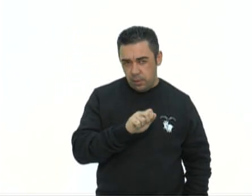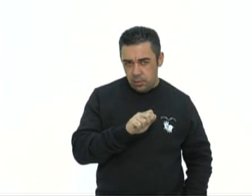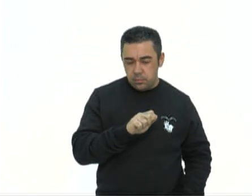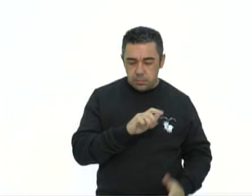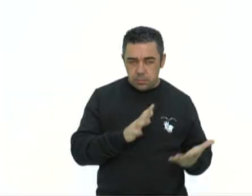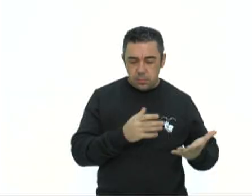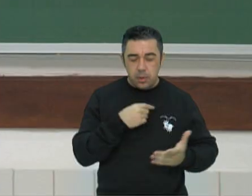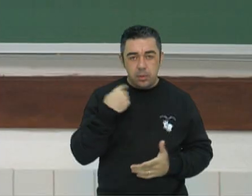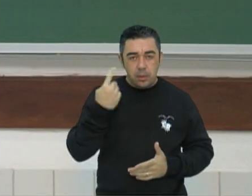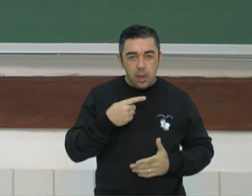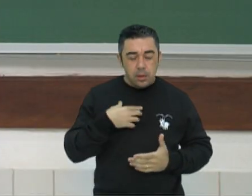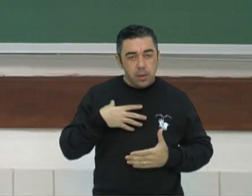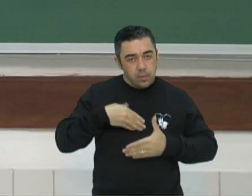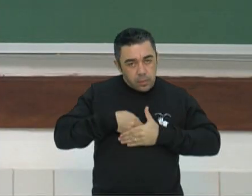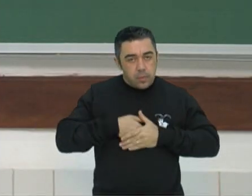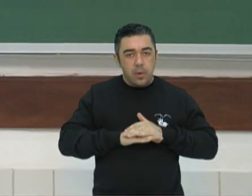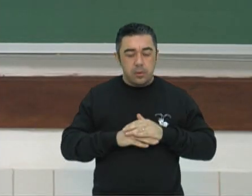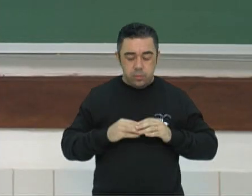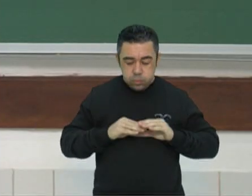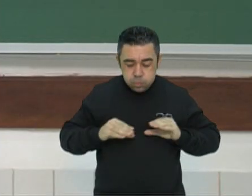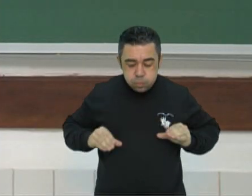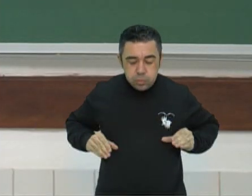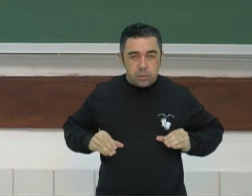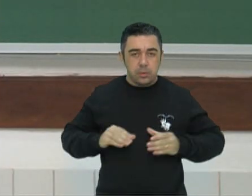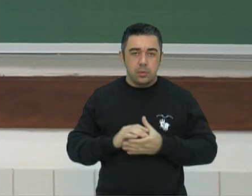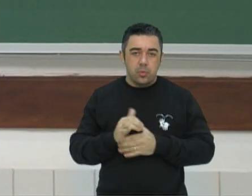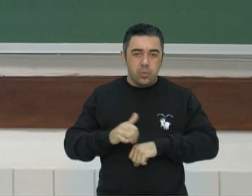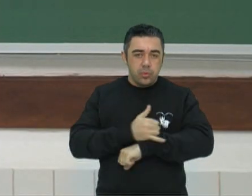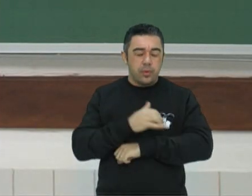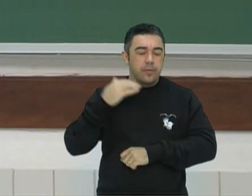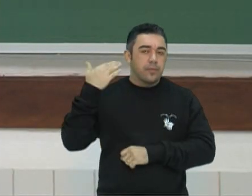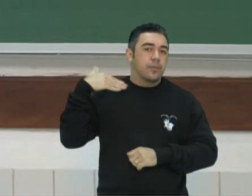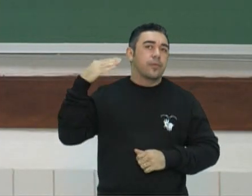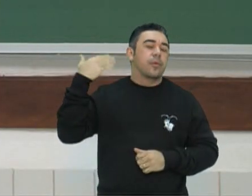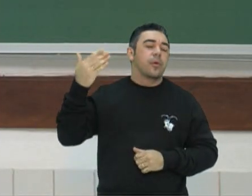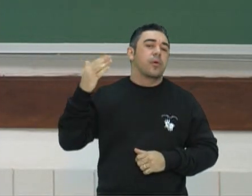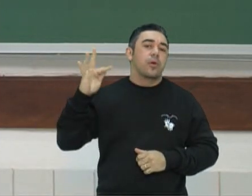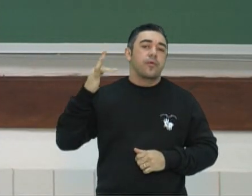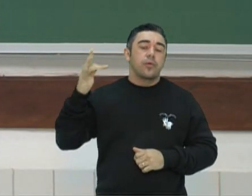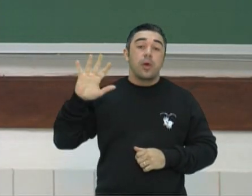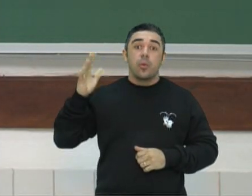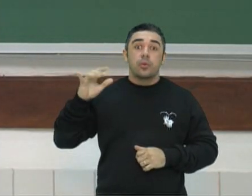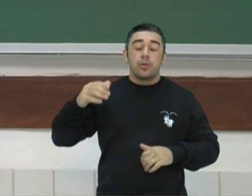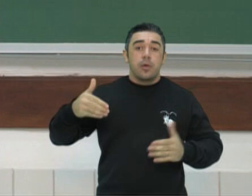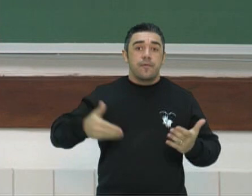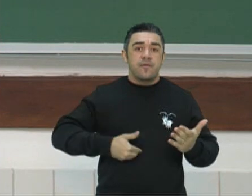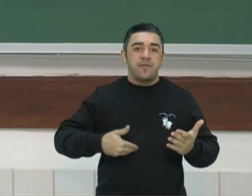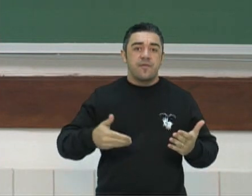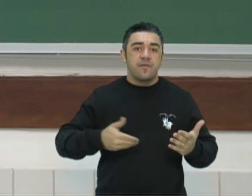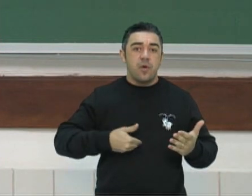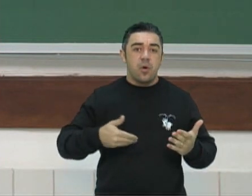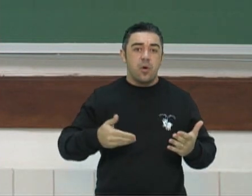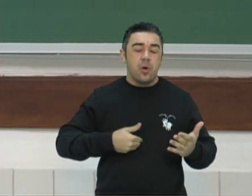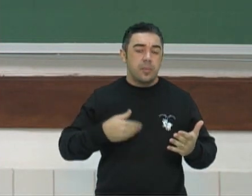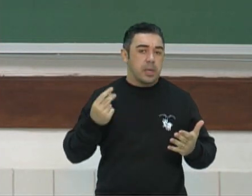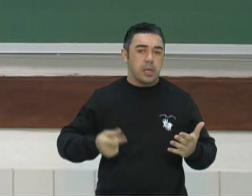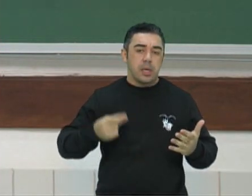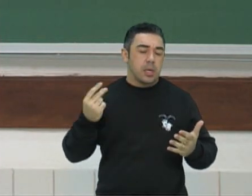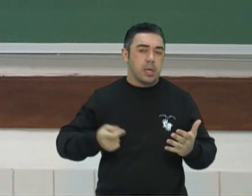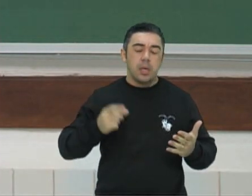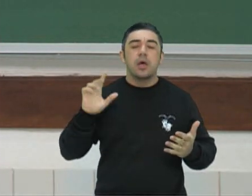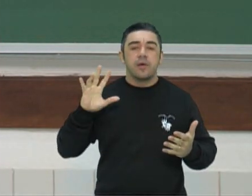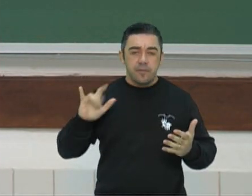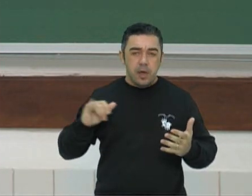tá? Então ele serve como reserva de energia. Lá na frente, se passar uma situação de fome, ele vai consumindo essas reservas,